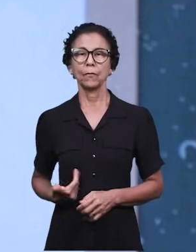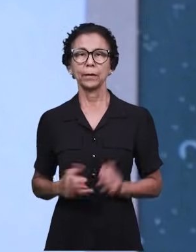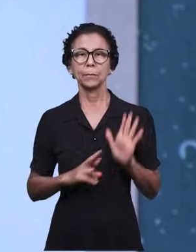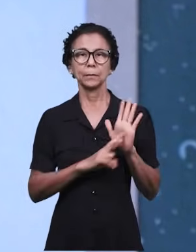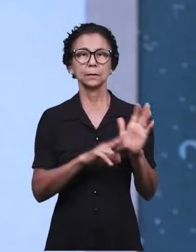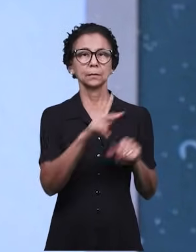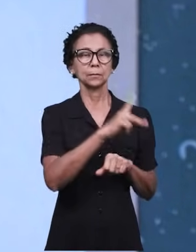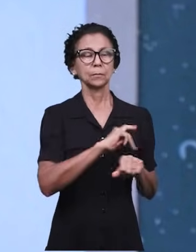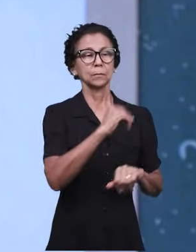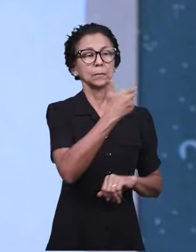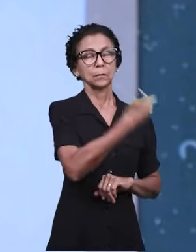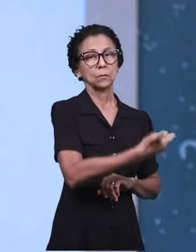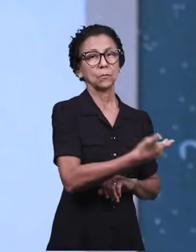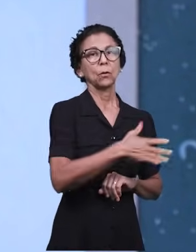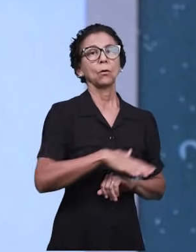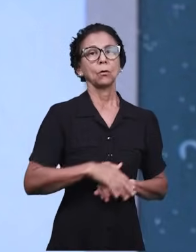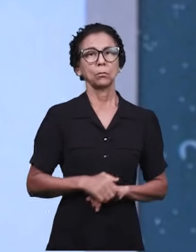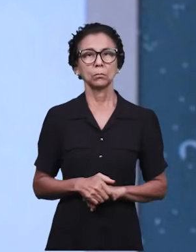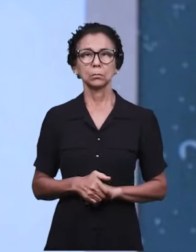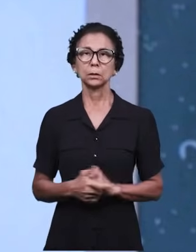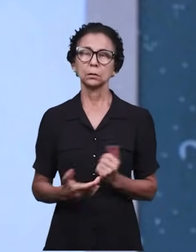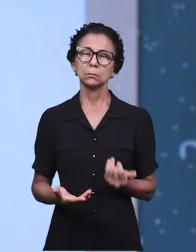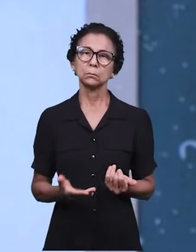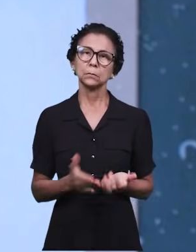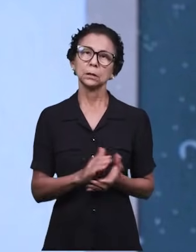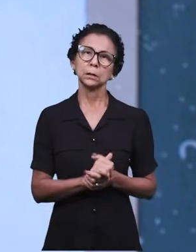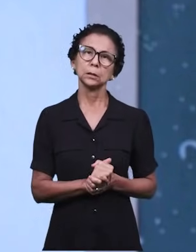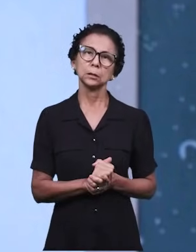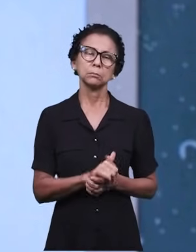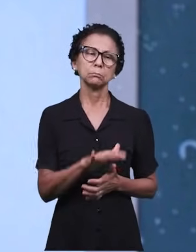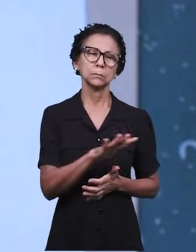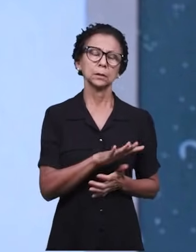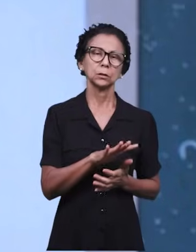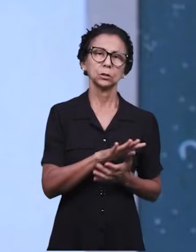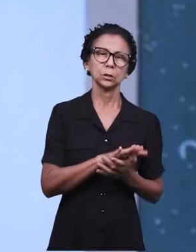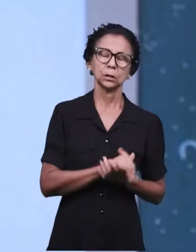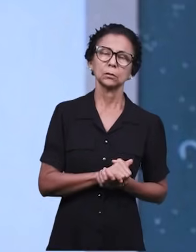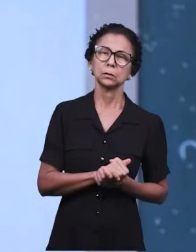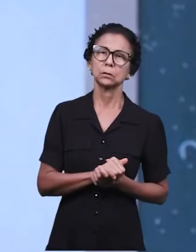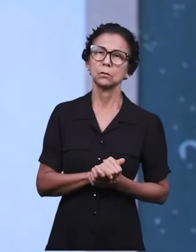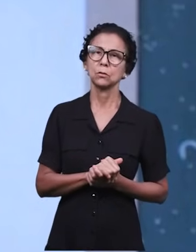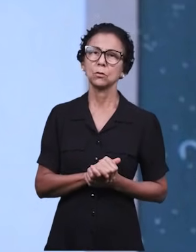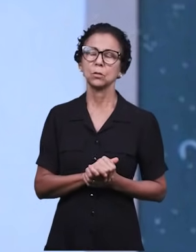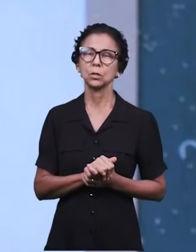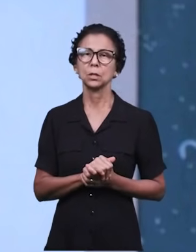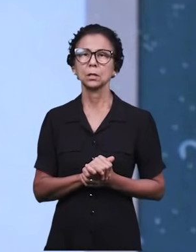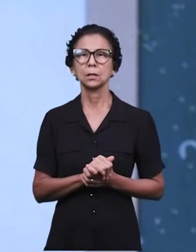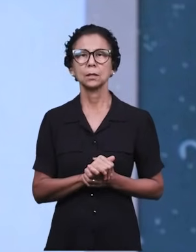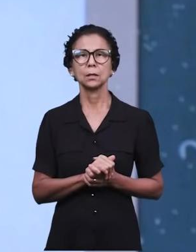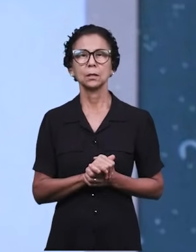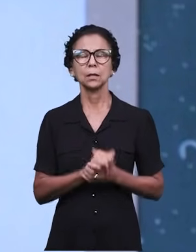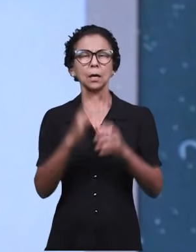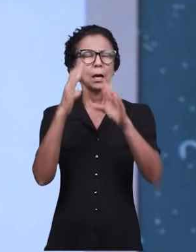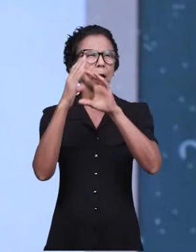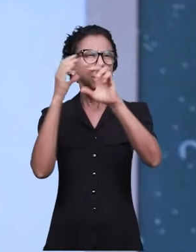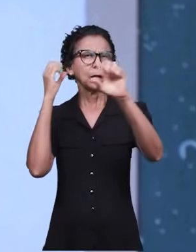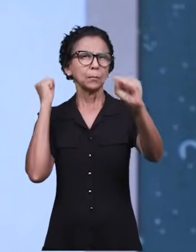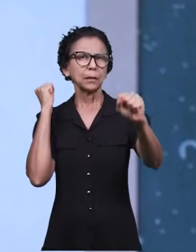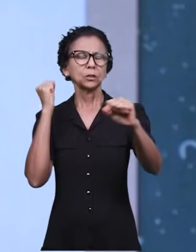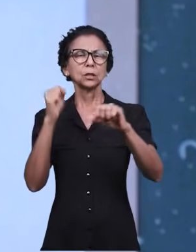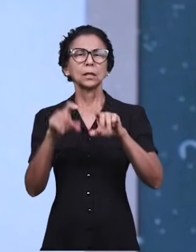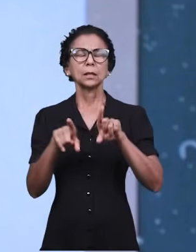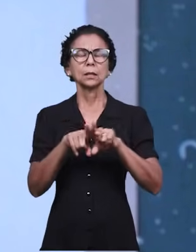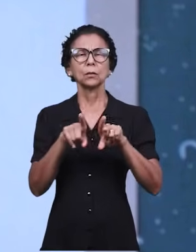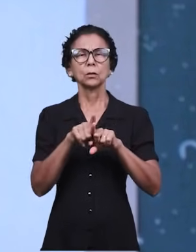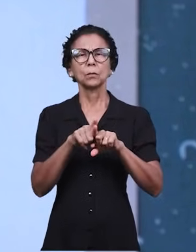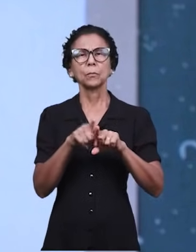exterior, em consulados ou em embaixadas. E também em organismos